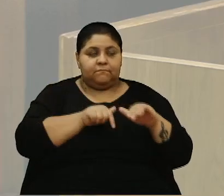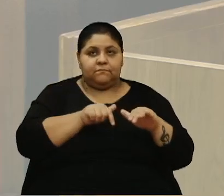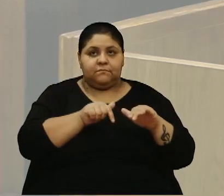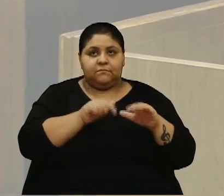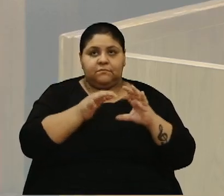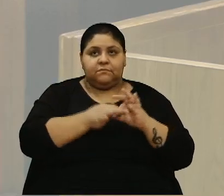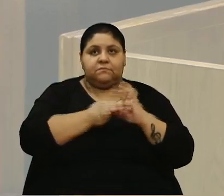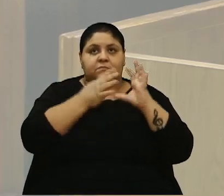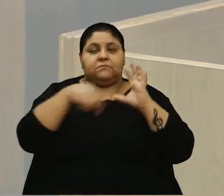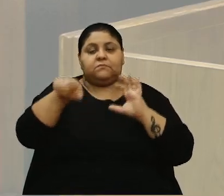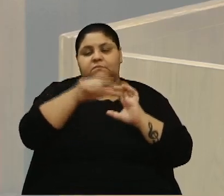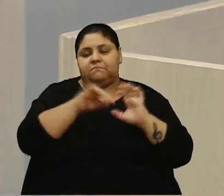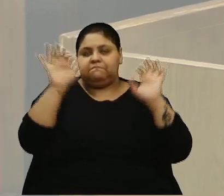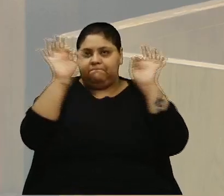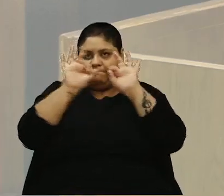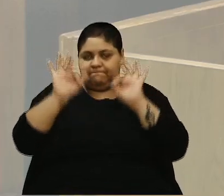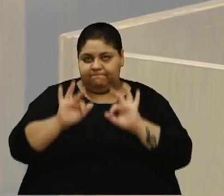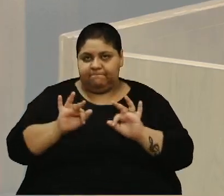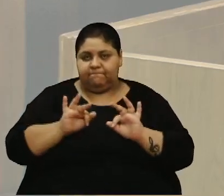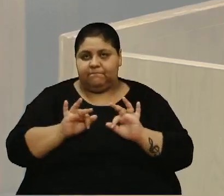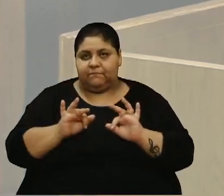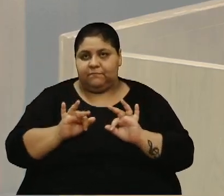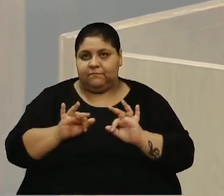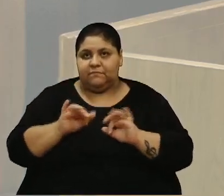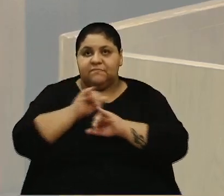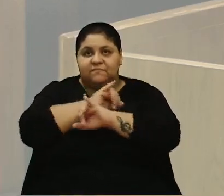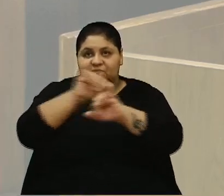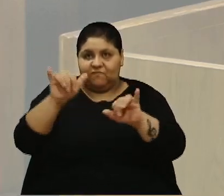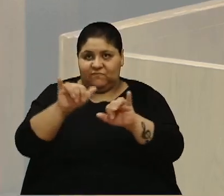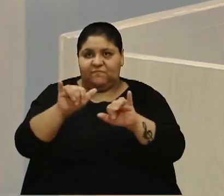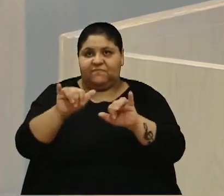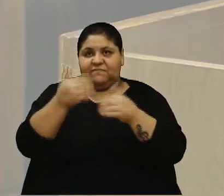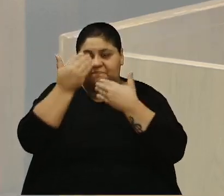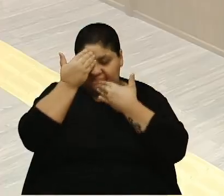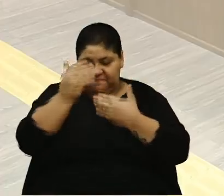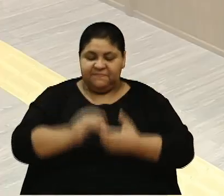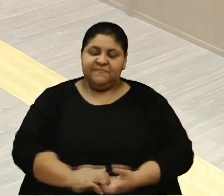disposição. Então nós ficamos muito felizes com essas notícias, essas informações. Obrigada.